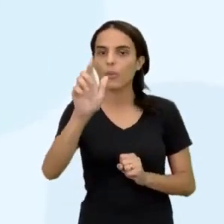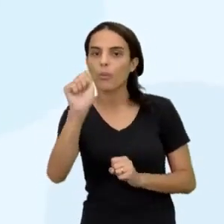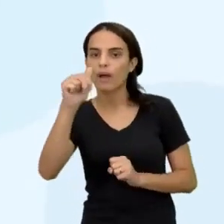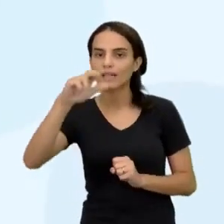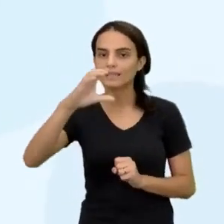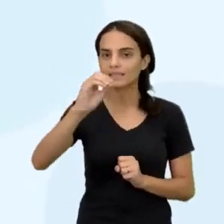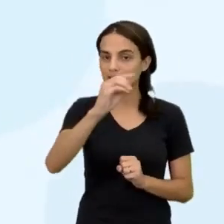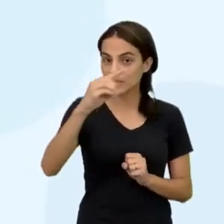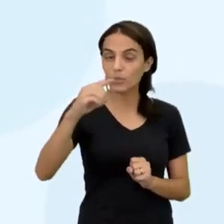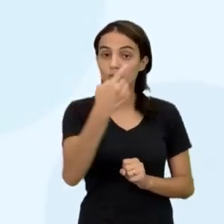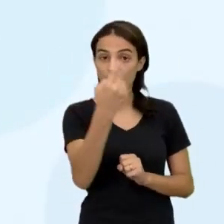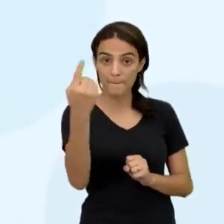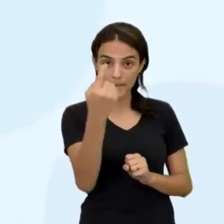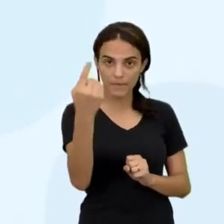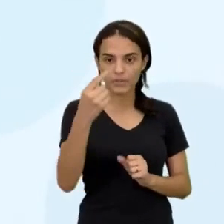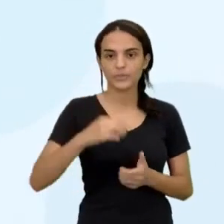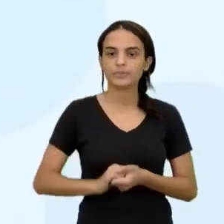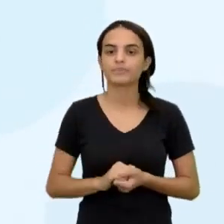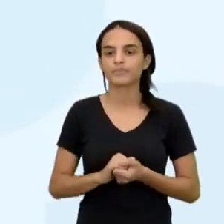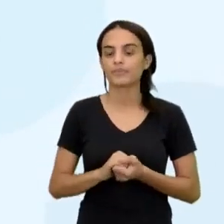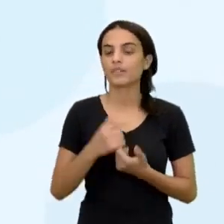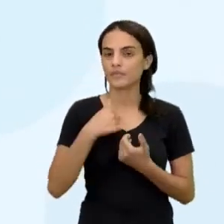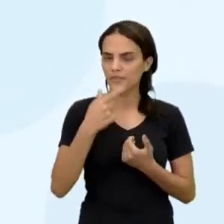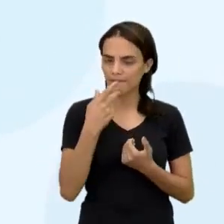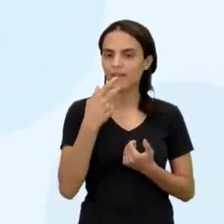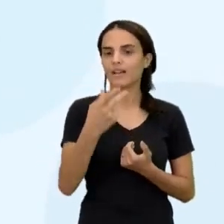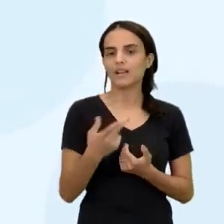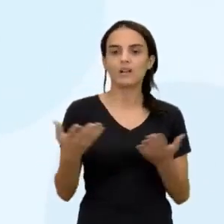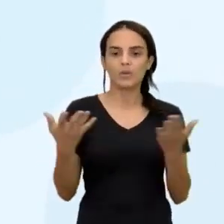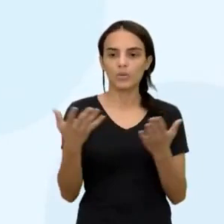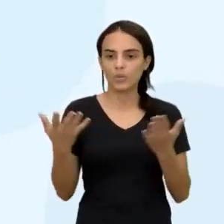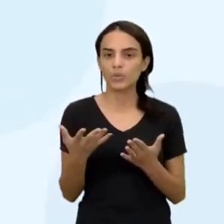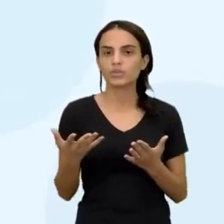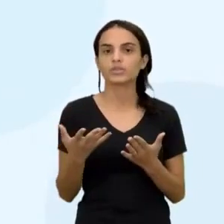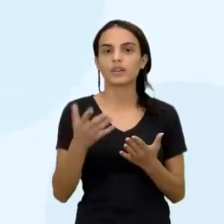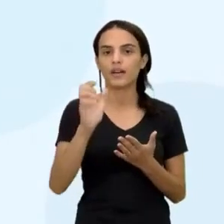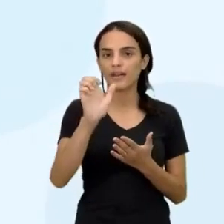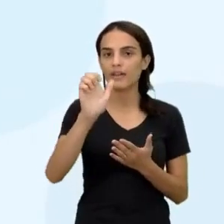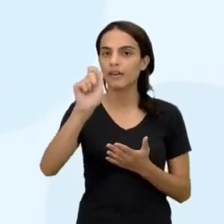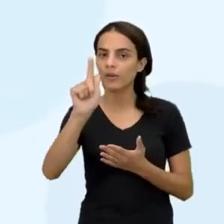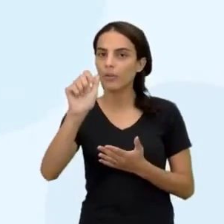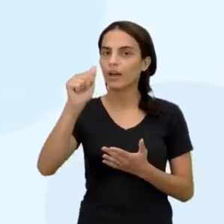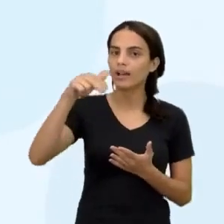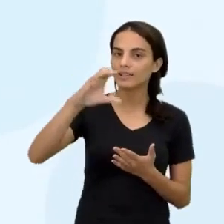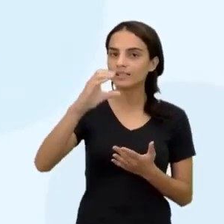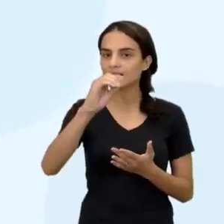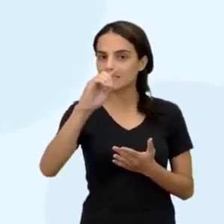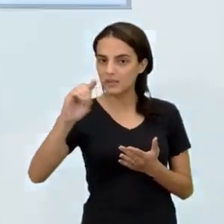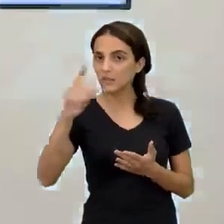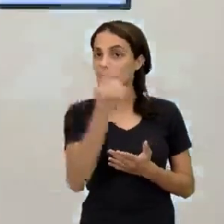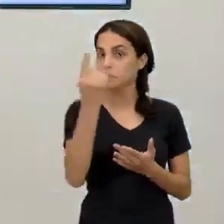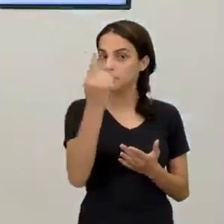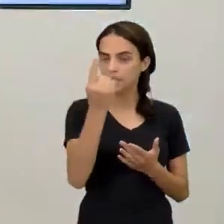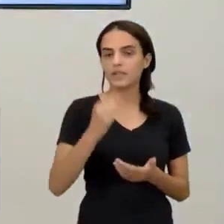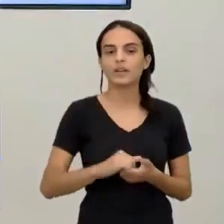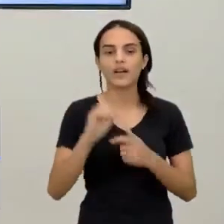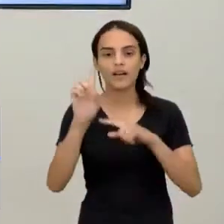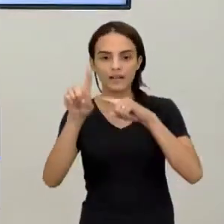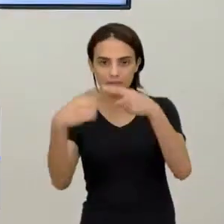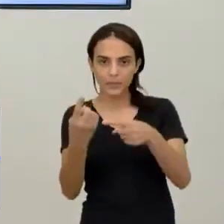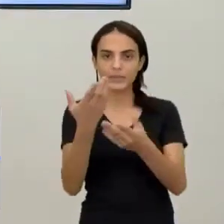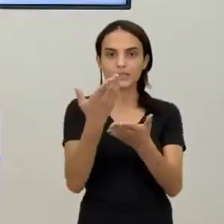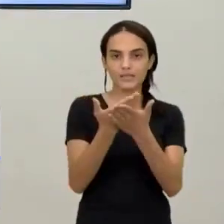primeiro grau. Então hoje a gente vai falar sobre as equações de primeiro grau, mas o intuito da gente é chegar depois aqui umas